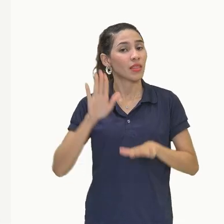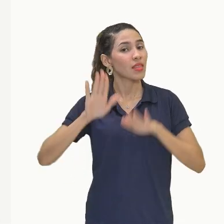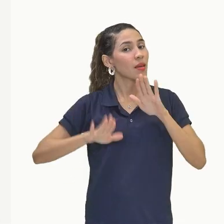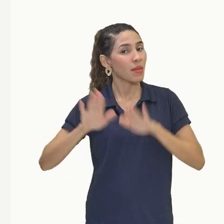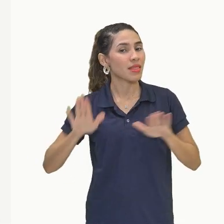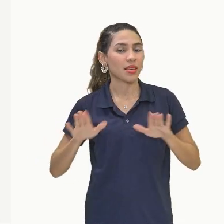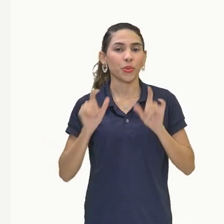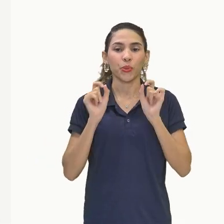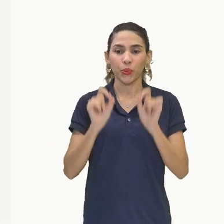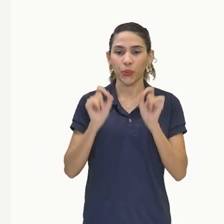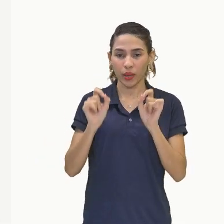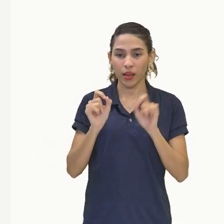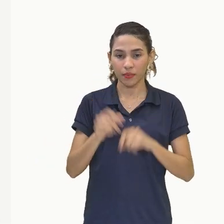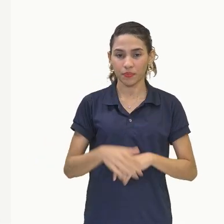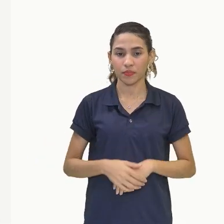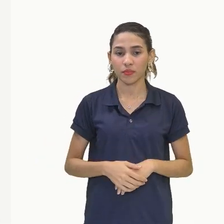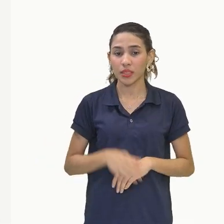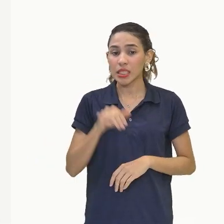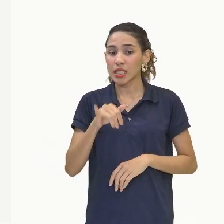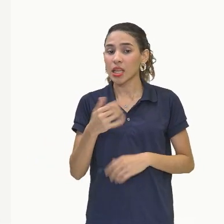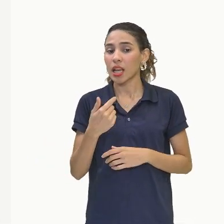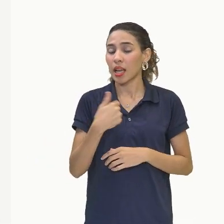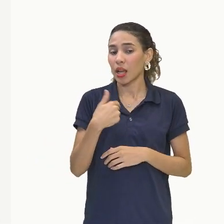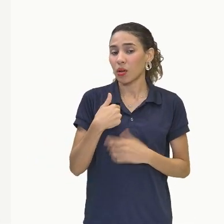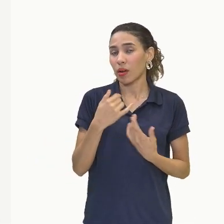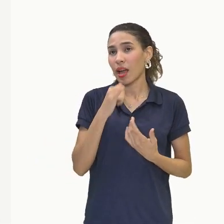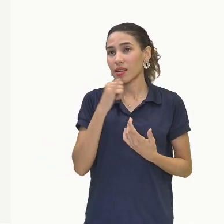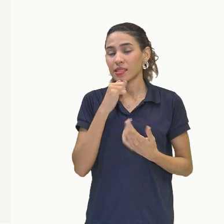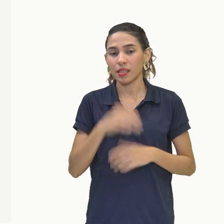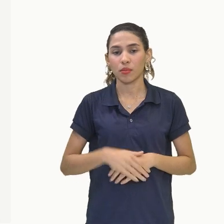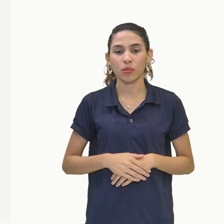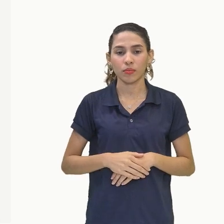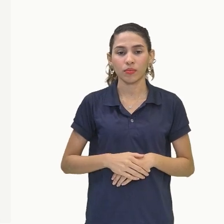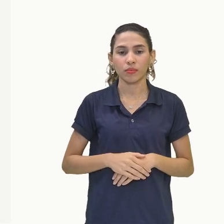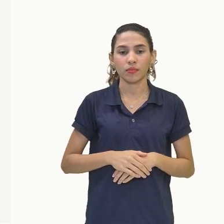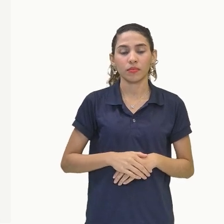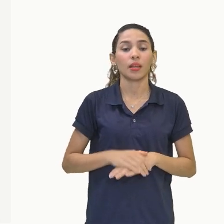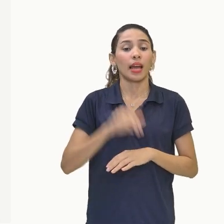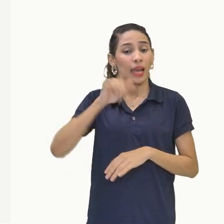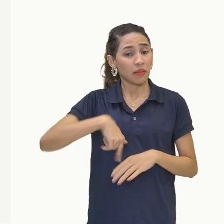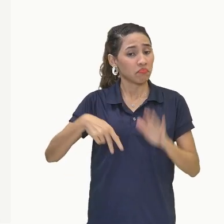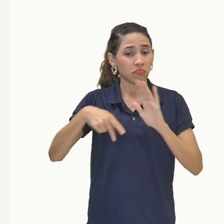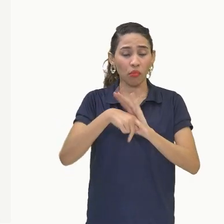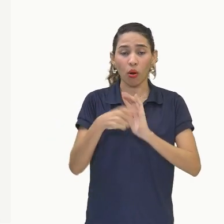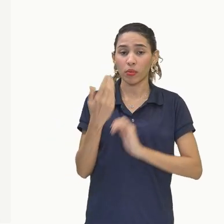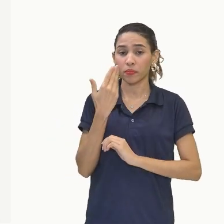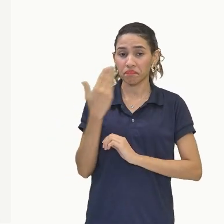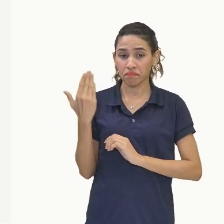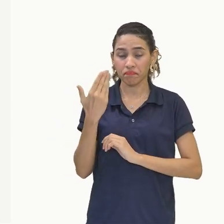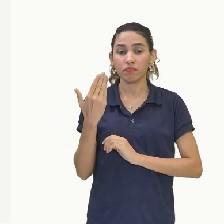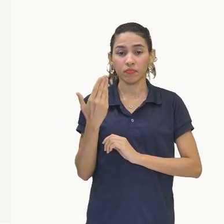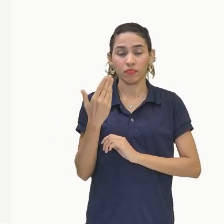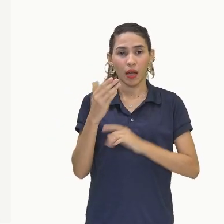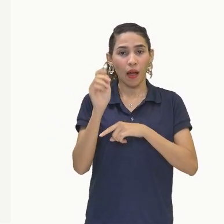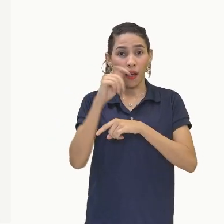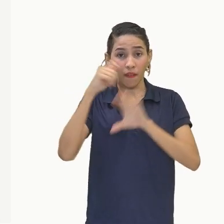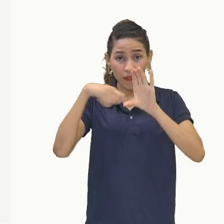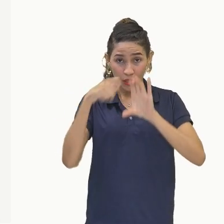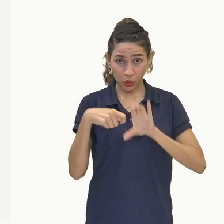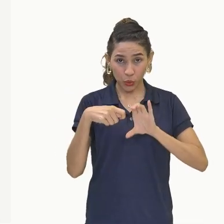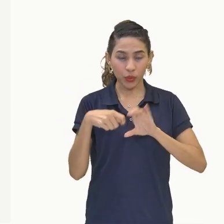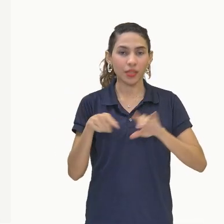Dependendo se estou falando de usinas hidrelétricas, é dessa forma como nós vimos na animação.